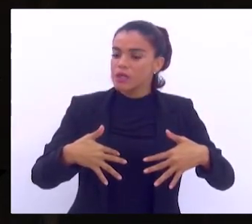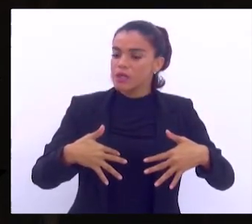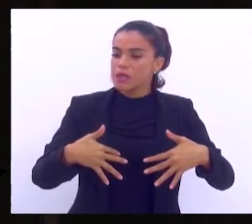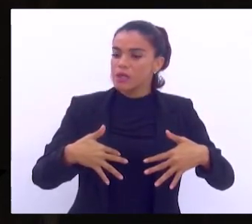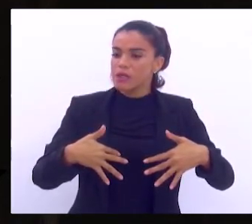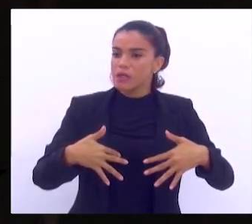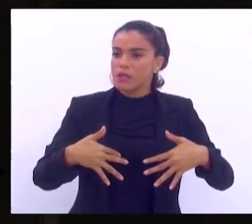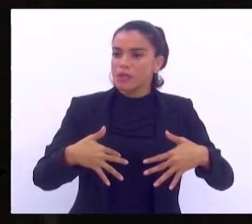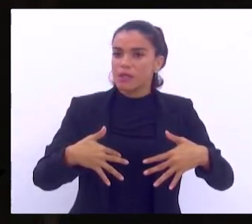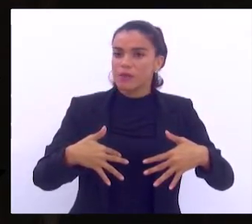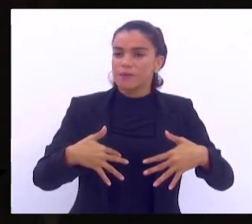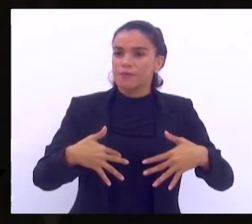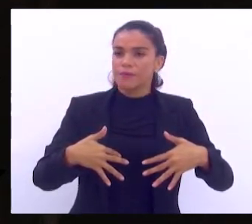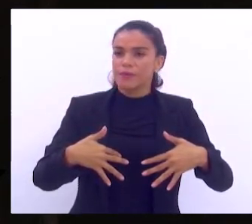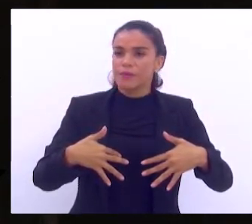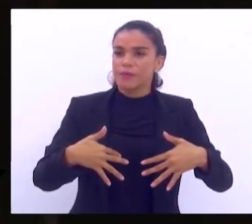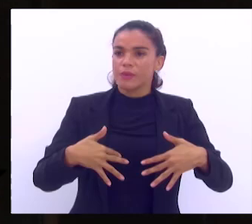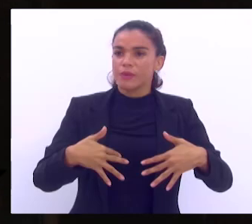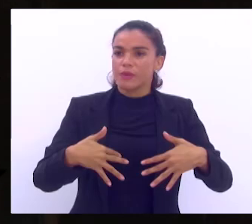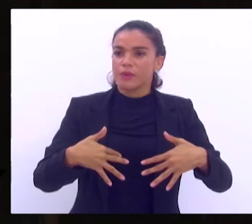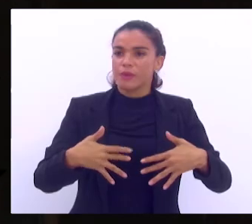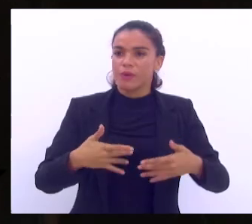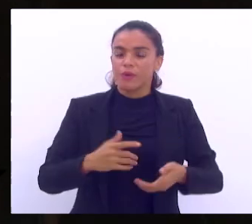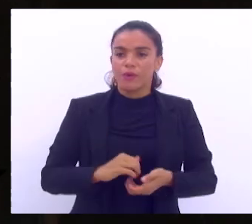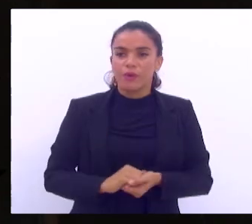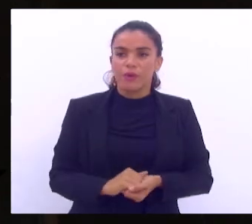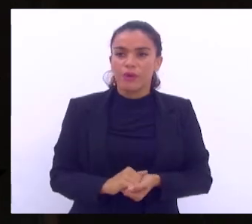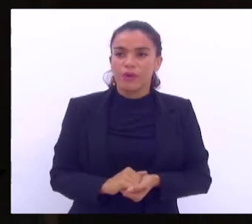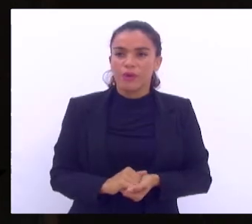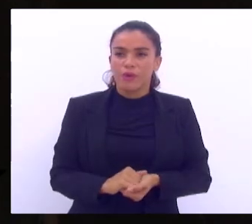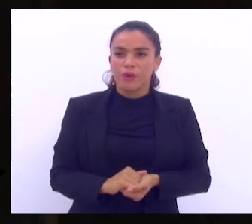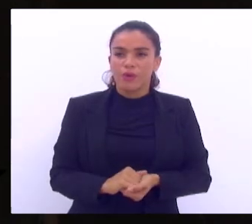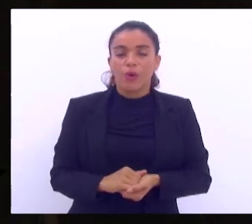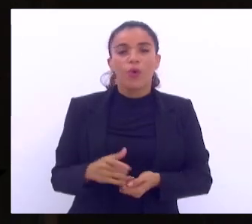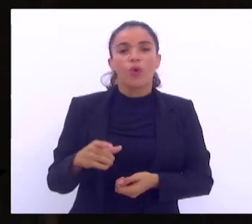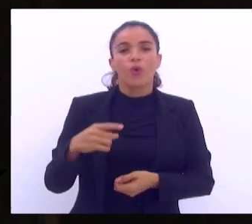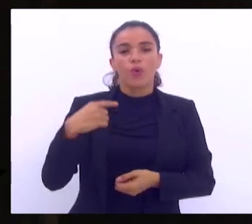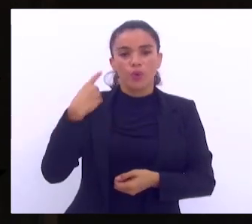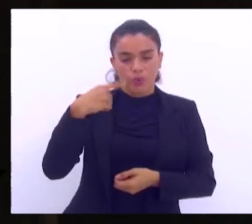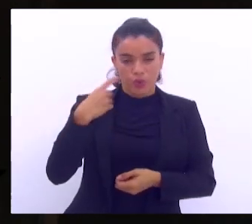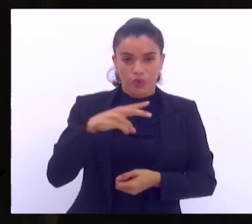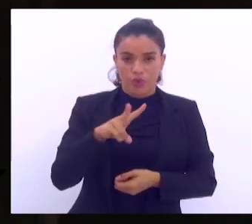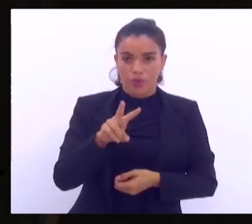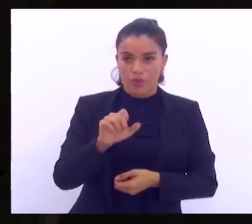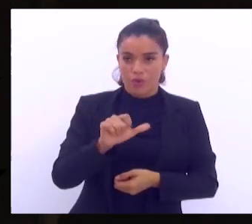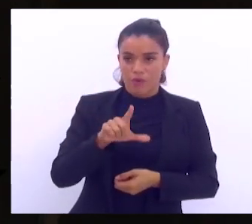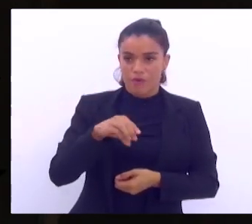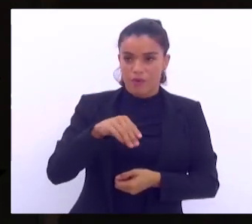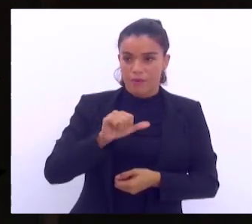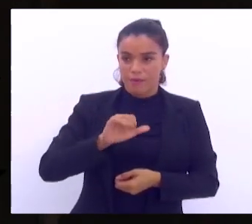da vontade política, como falou o professor, o doutor Vlamir.